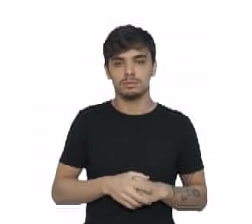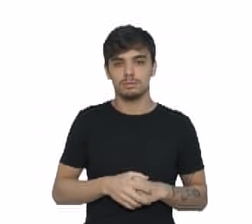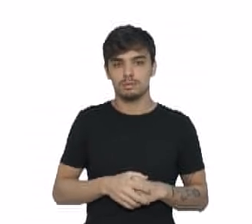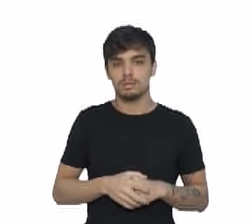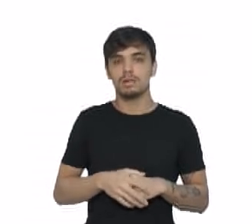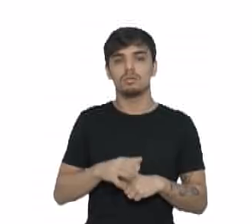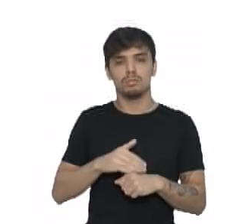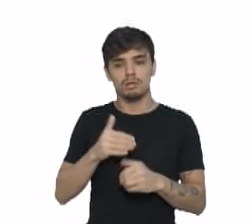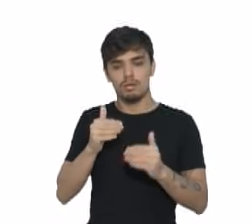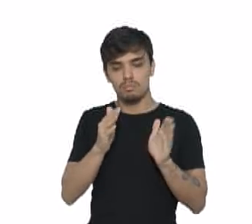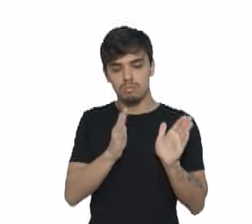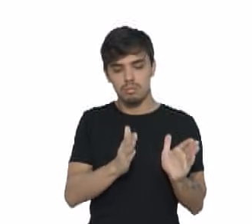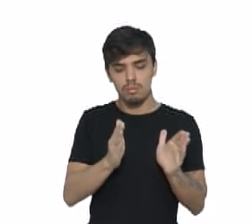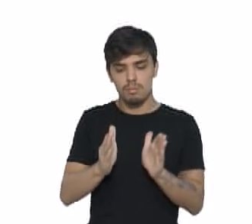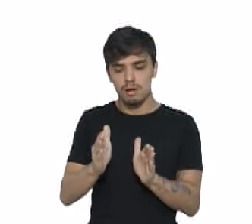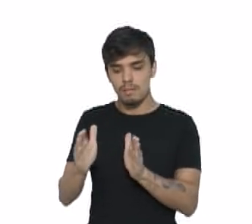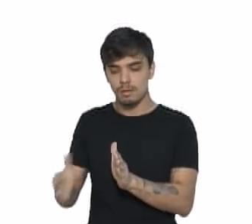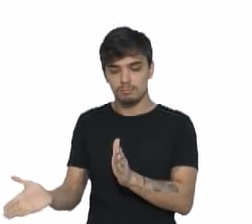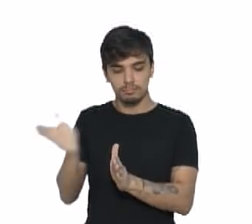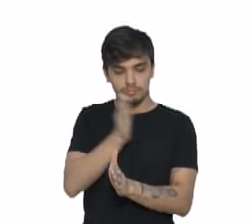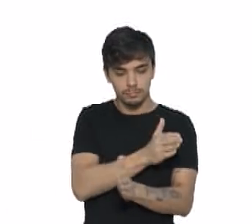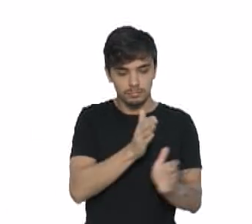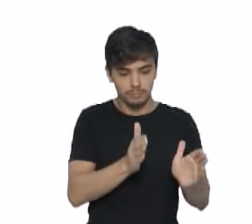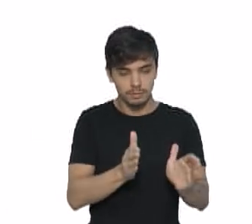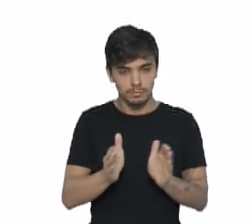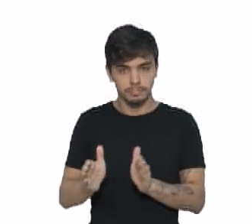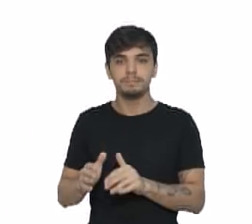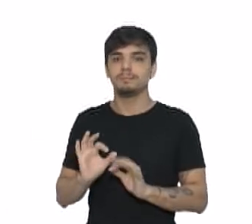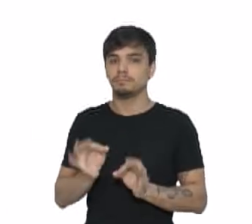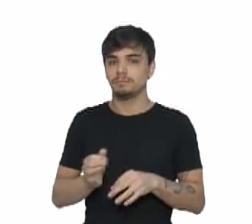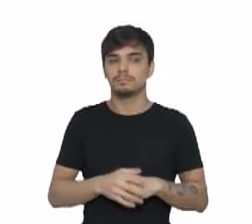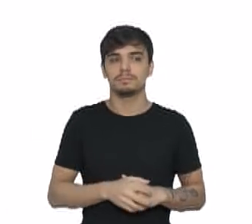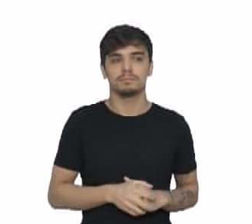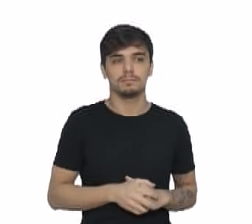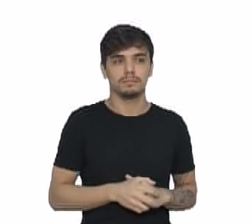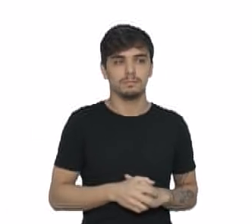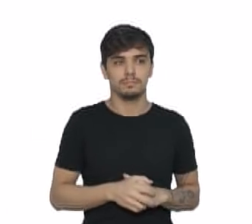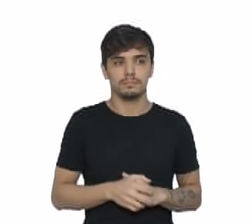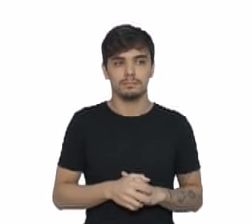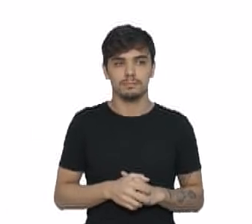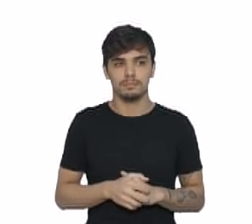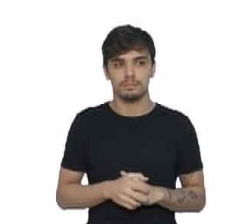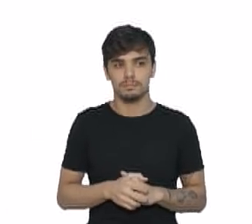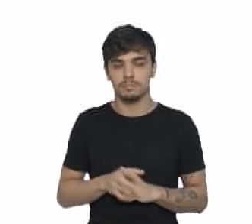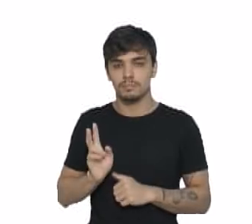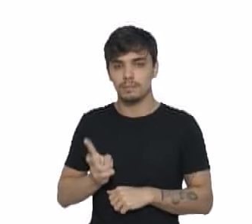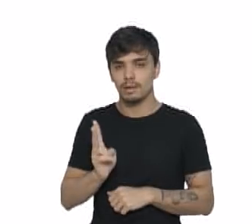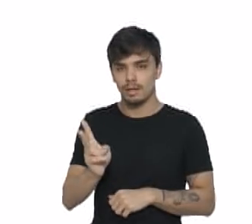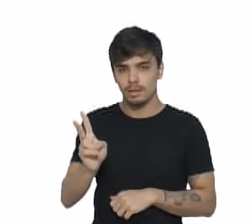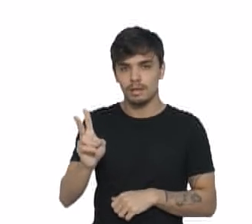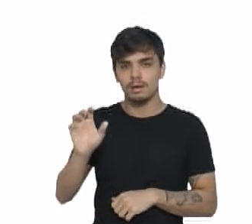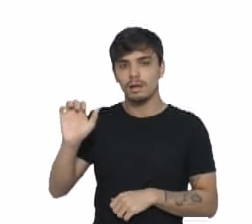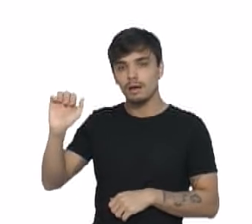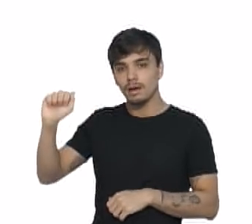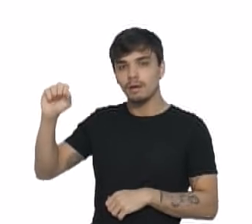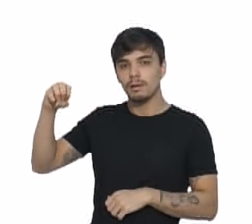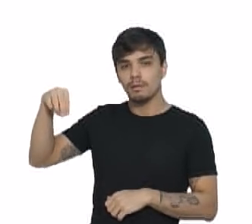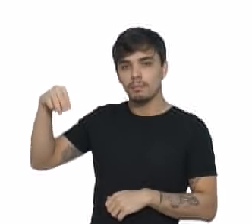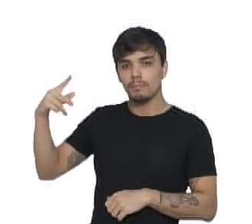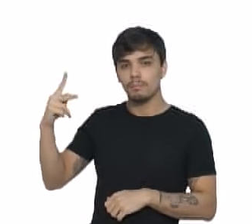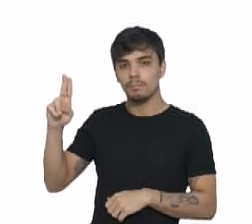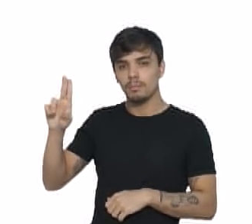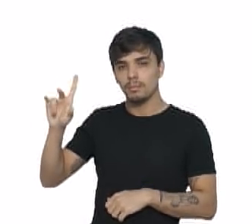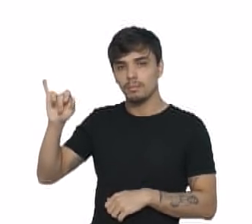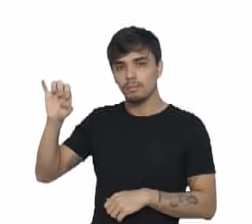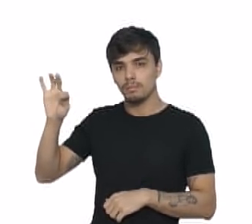mesma ordem e sequência. A eterna ampulheta da existência será sempre virada outra vez, e tu